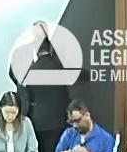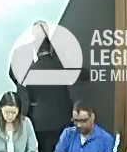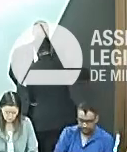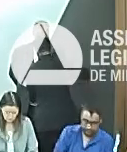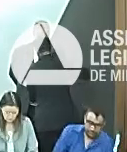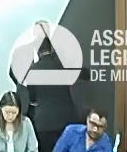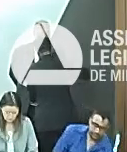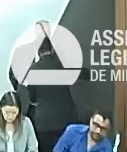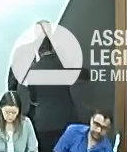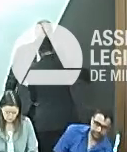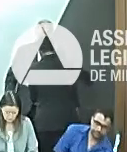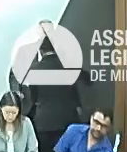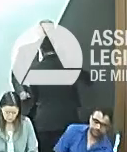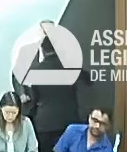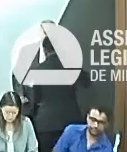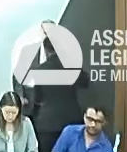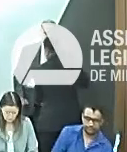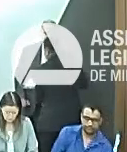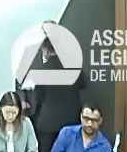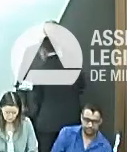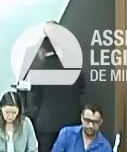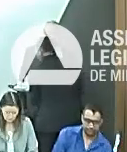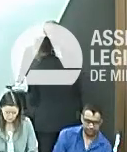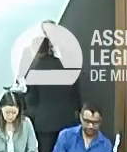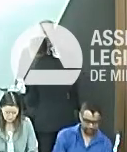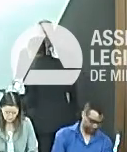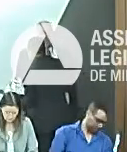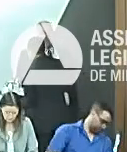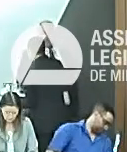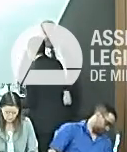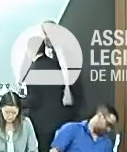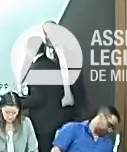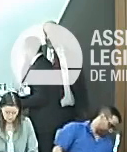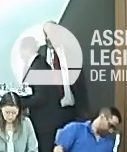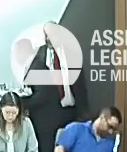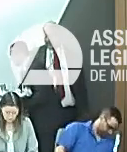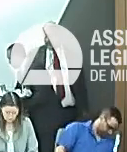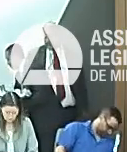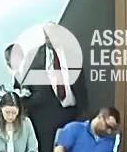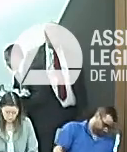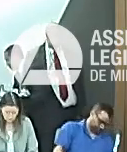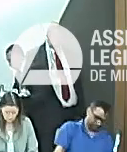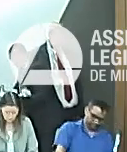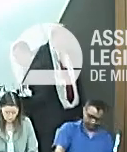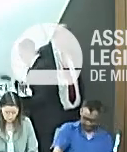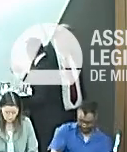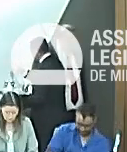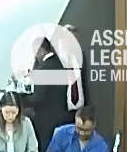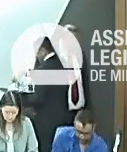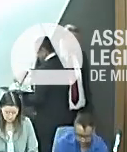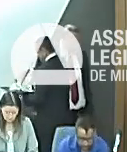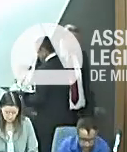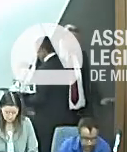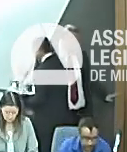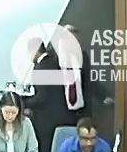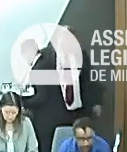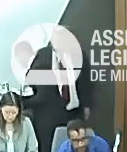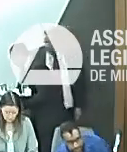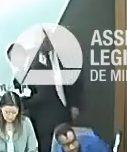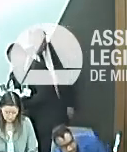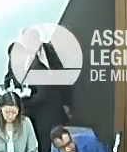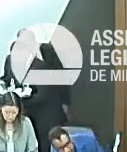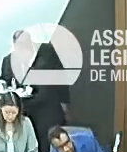serviço à pátria o estado como profissionais da gestão pública como servidores então conte comigo